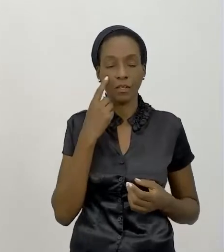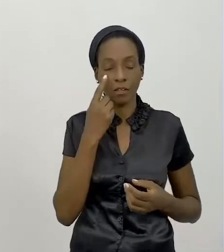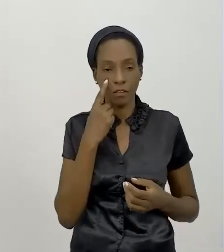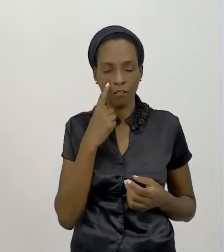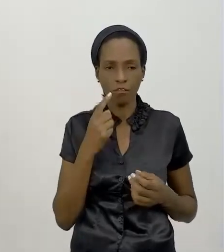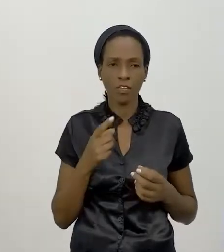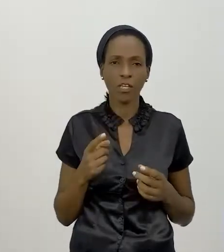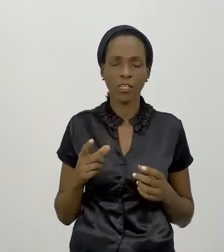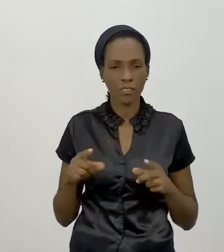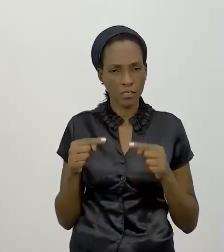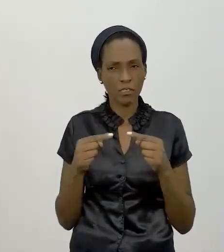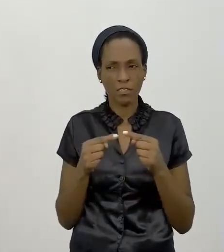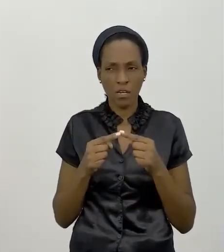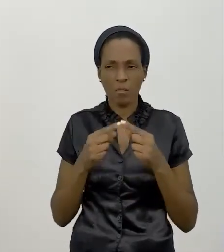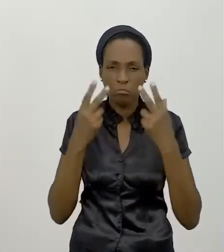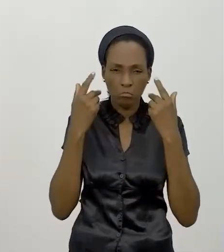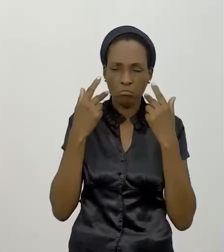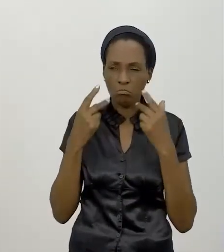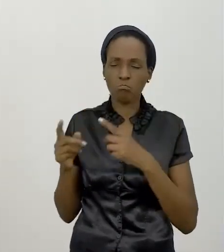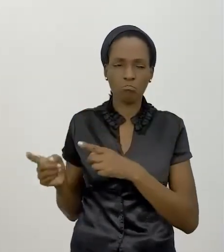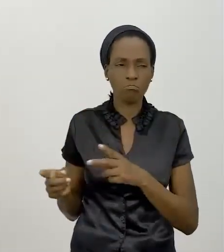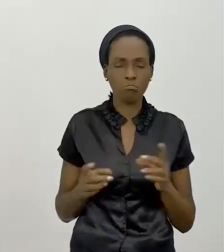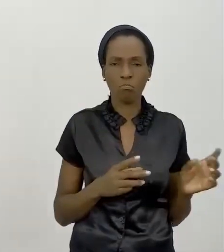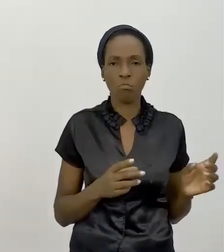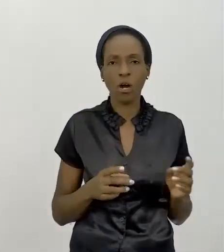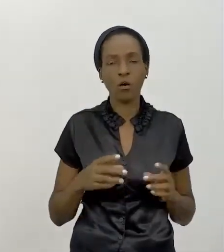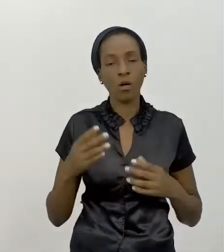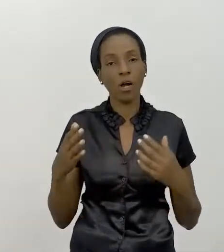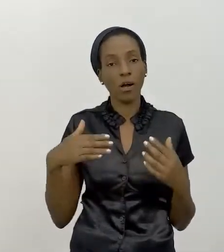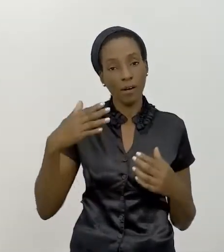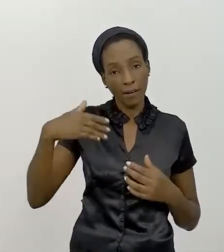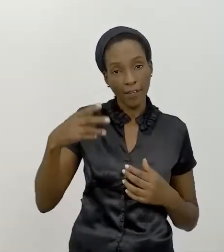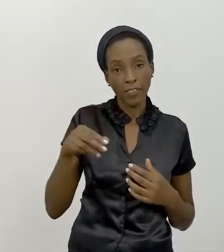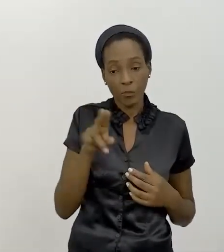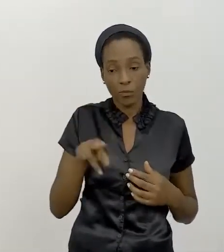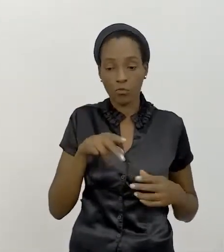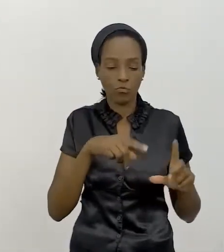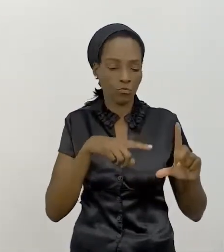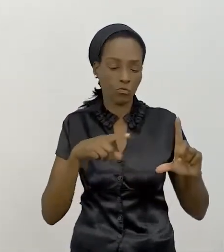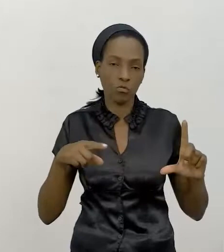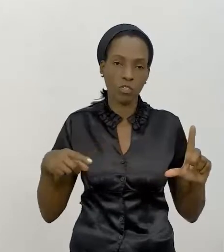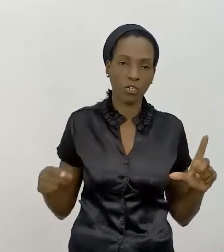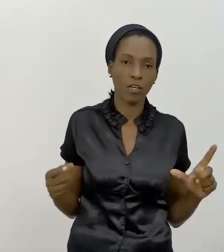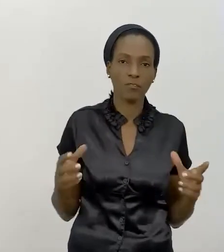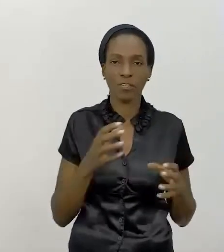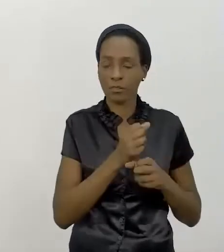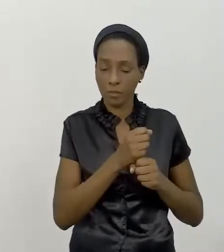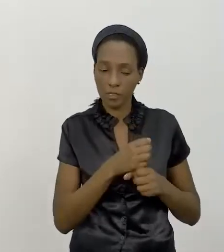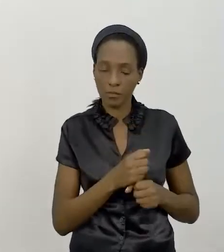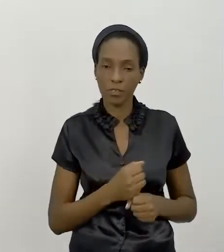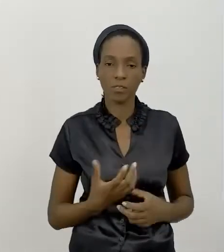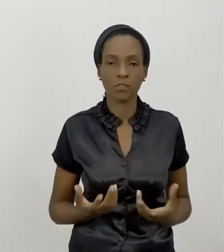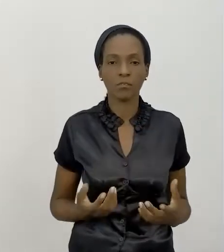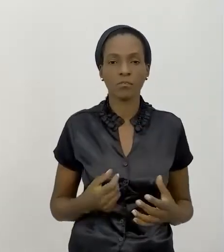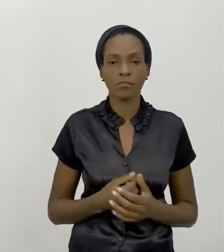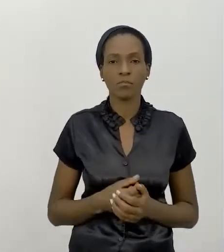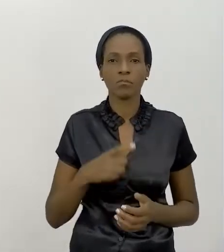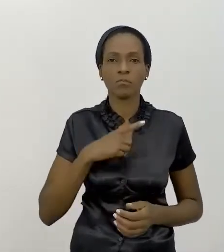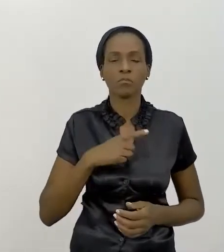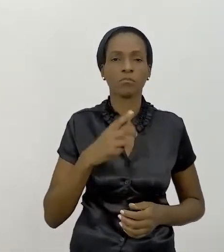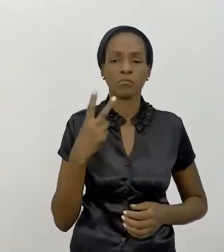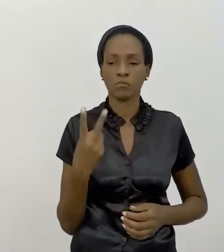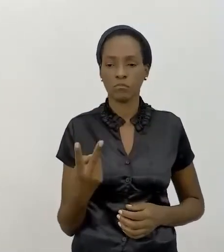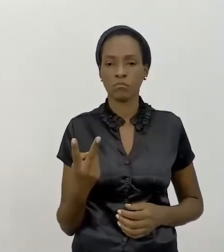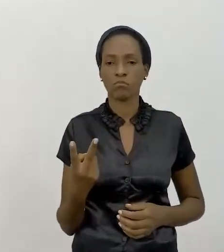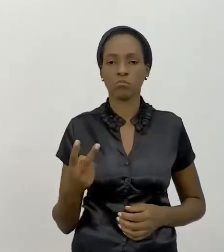Depois, a gente generaliza passando por um gráfico e por uma expressão algébrica. E a gente concluiu que as expressões aí, elas têm duas variáveis,